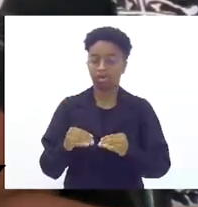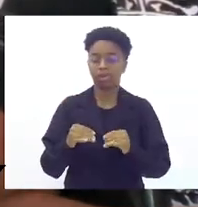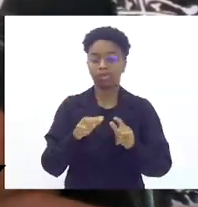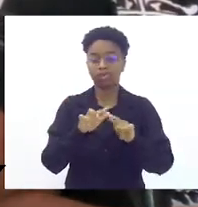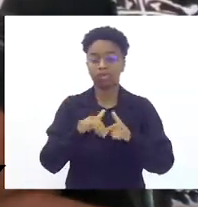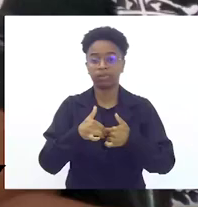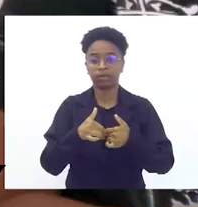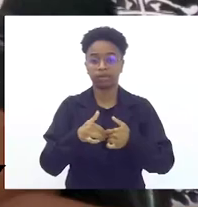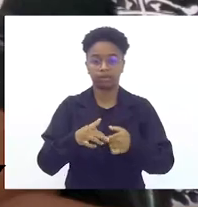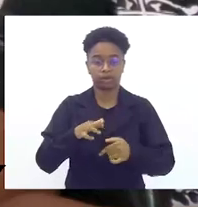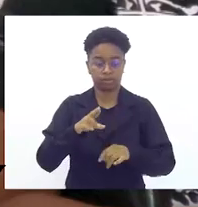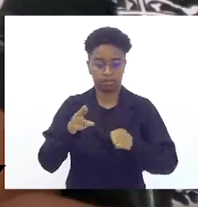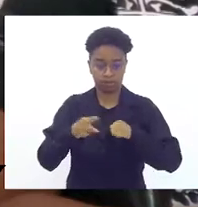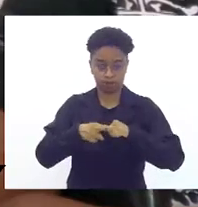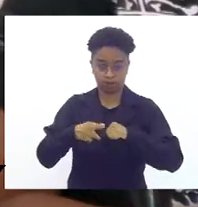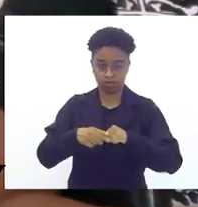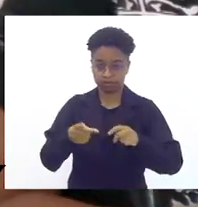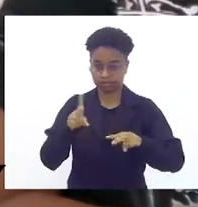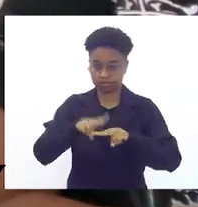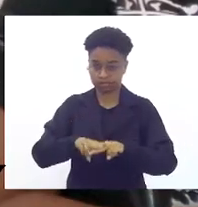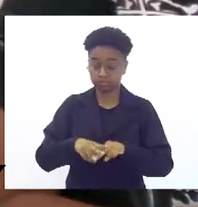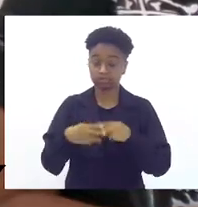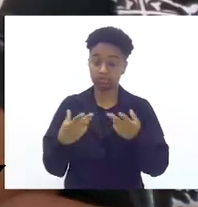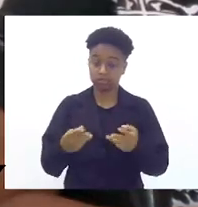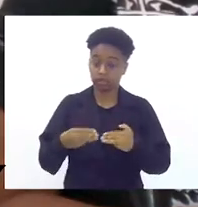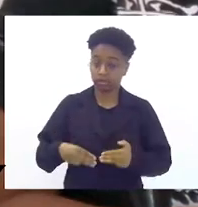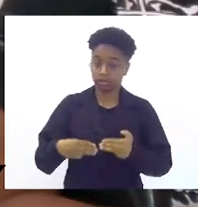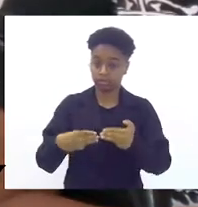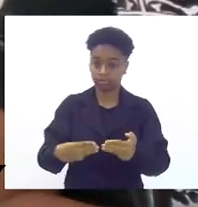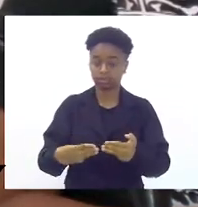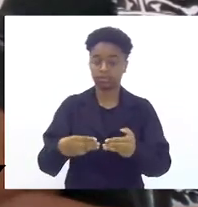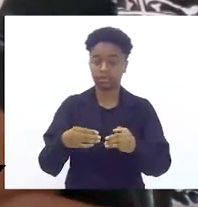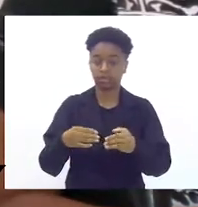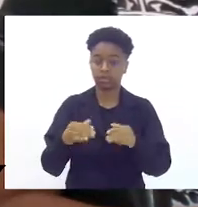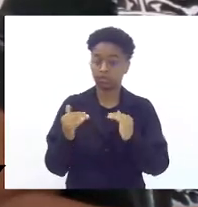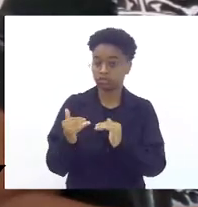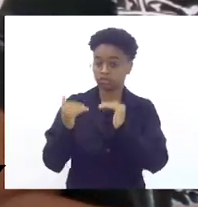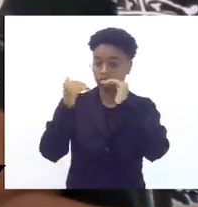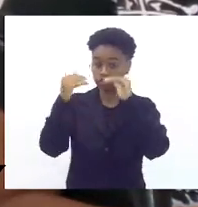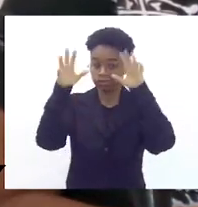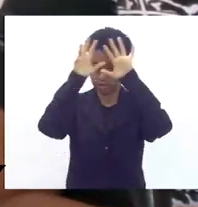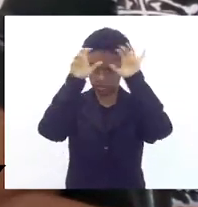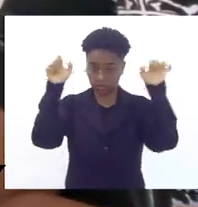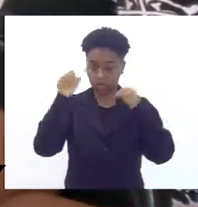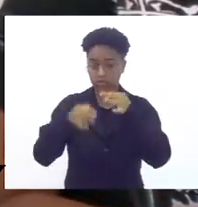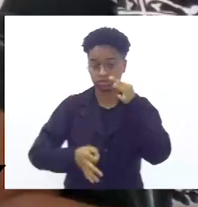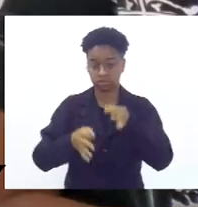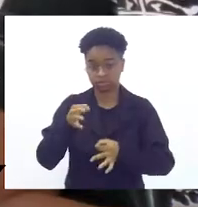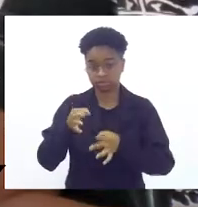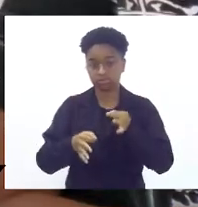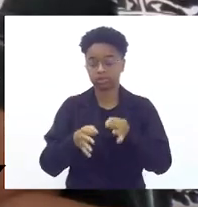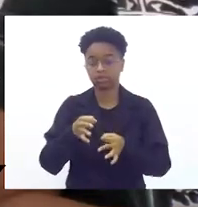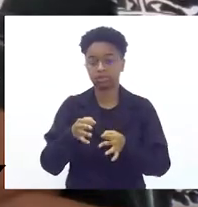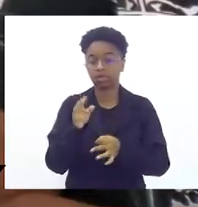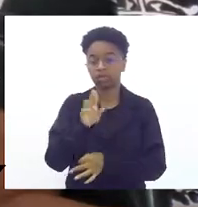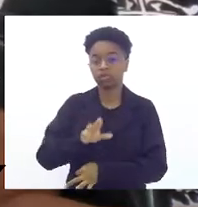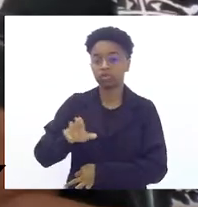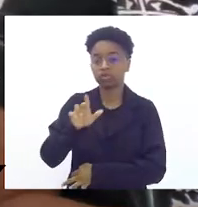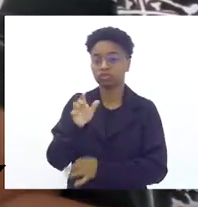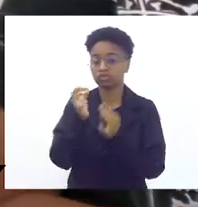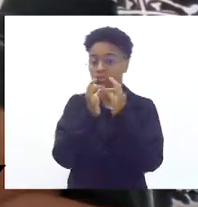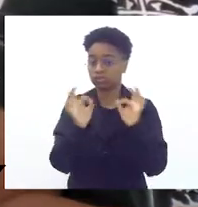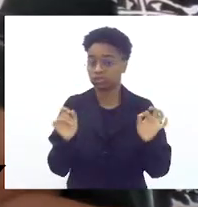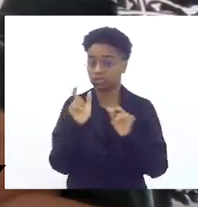em Belford Roxo os ministros do Supremo Tribunal de Justiça usaram usaram os seguintes termos